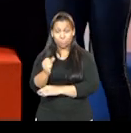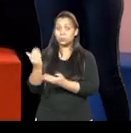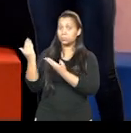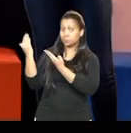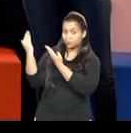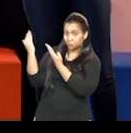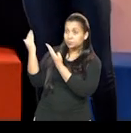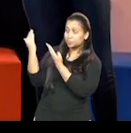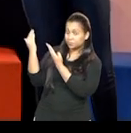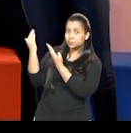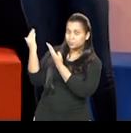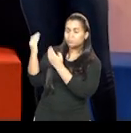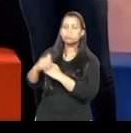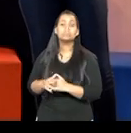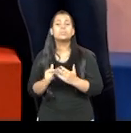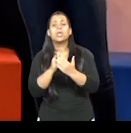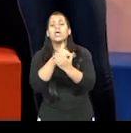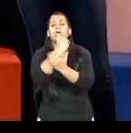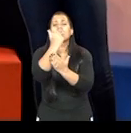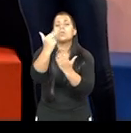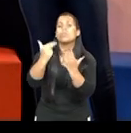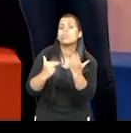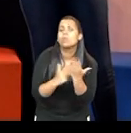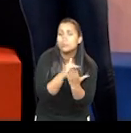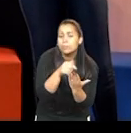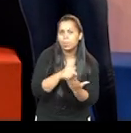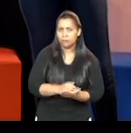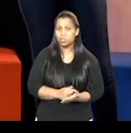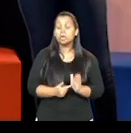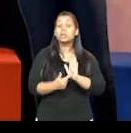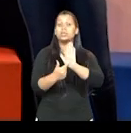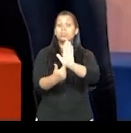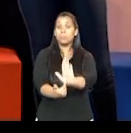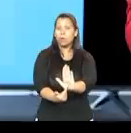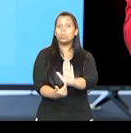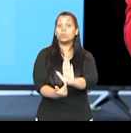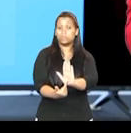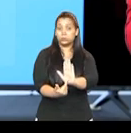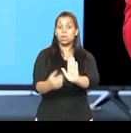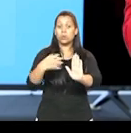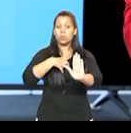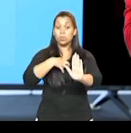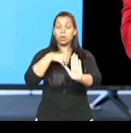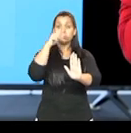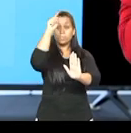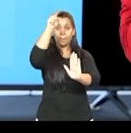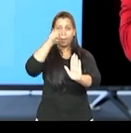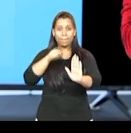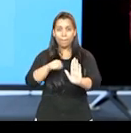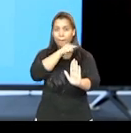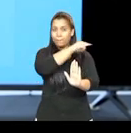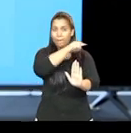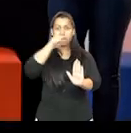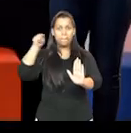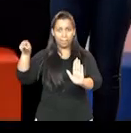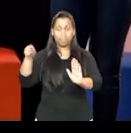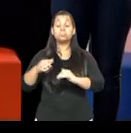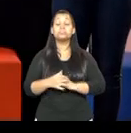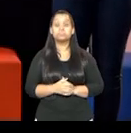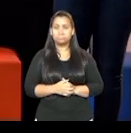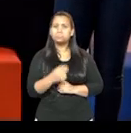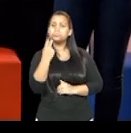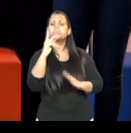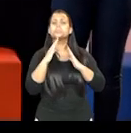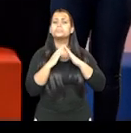A rosa dos ventos é uma imagem que representa os 4 sentidos fundamentais, que são os pontos cardeais. Aí da